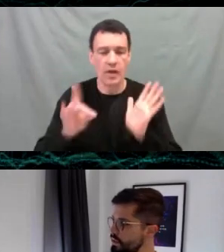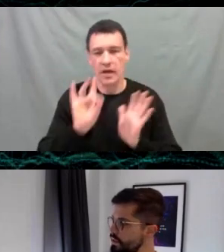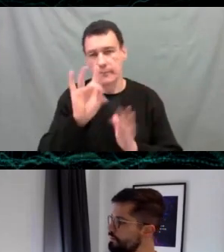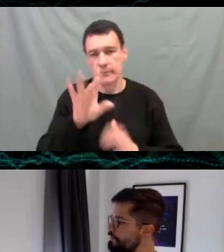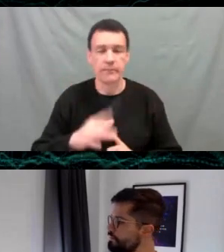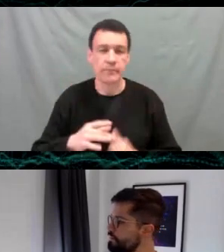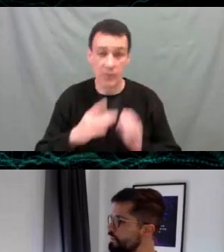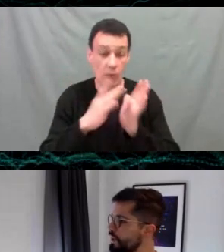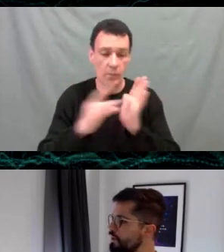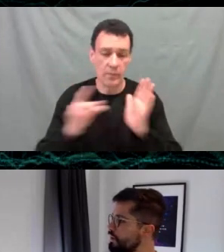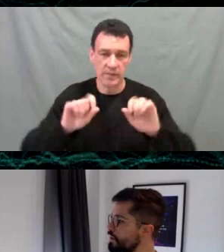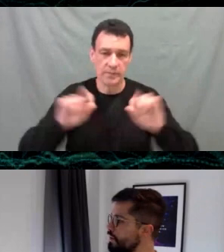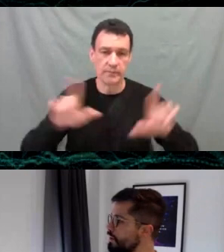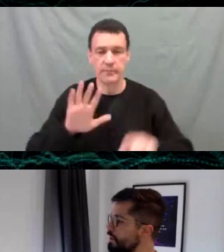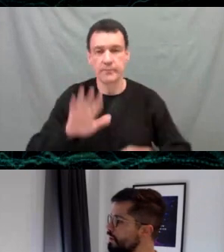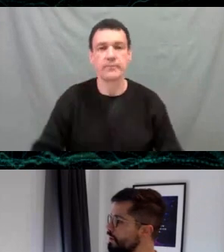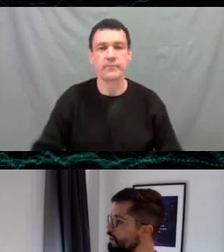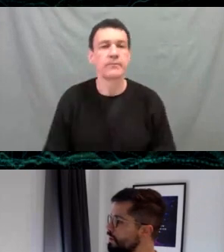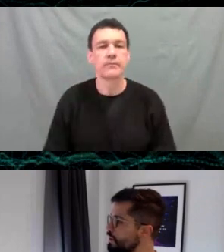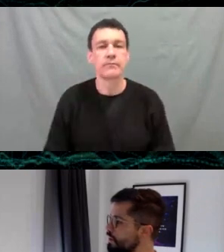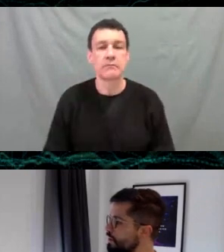eu conseguisse